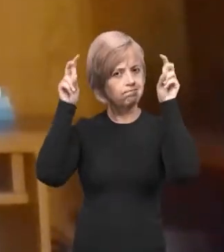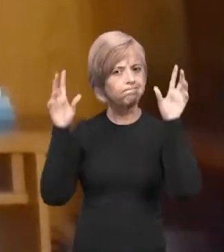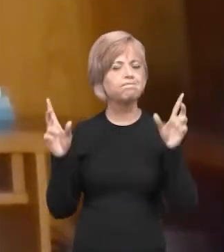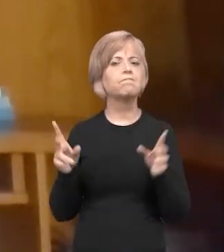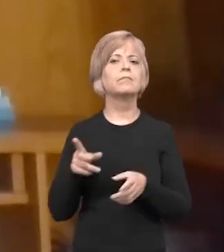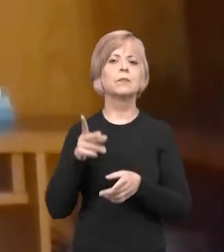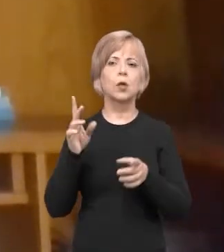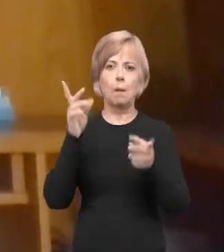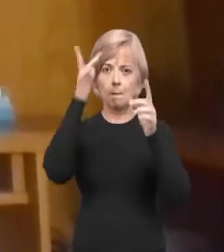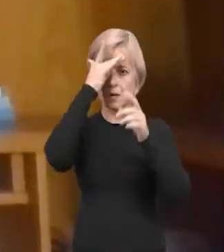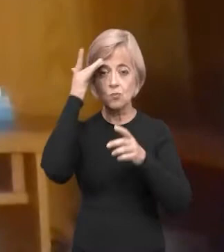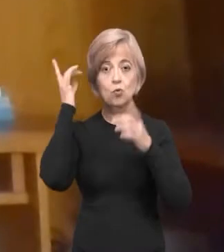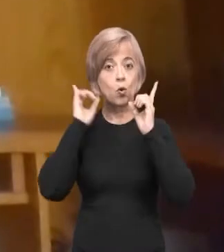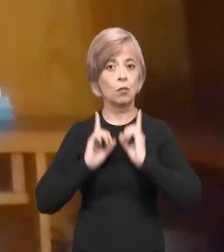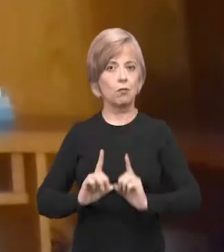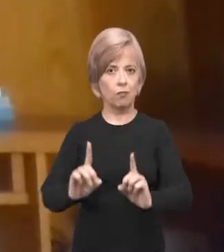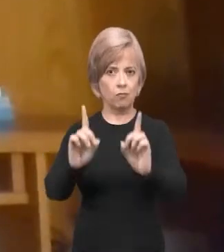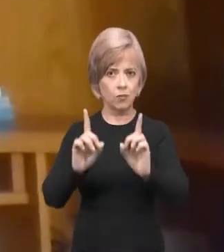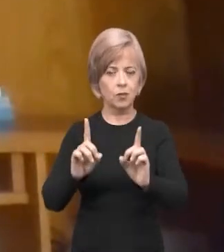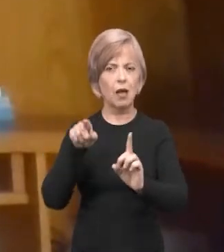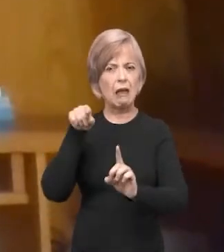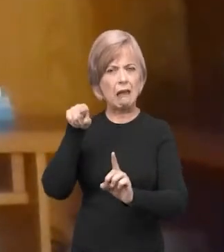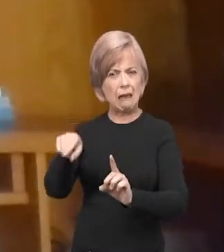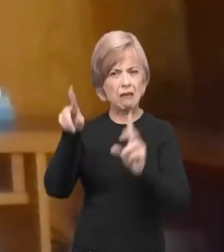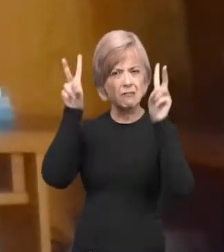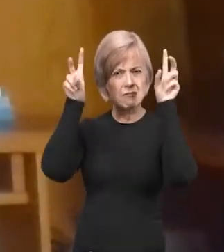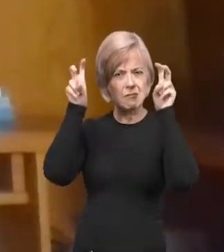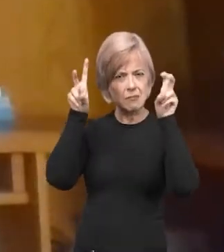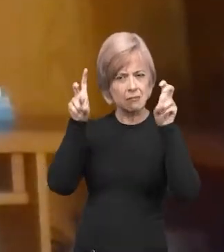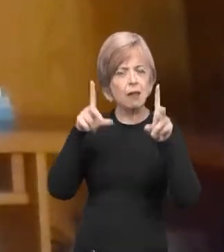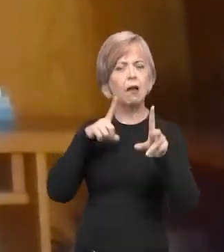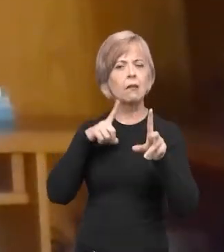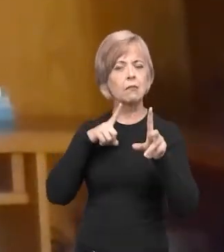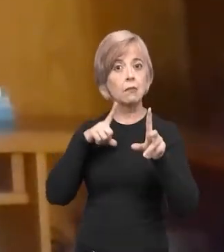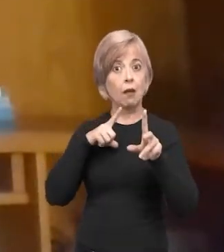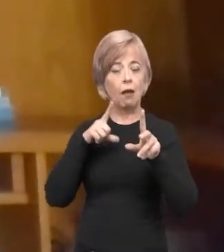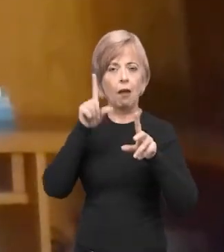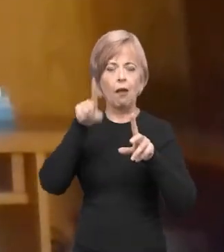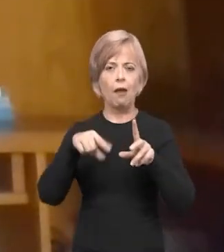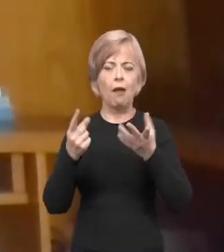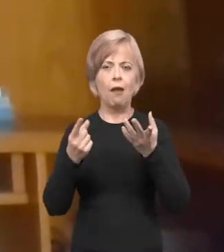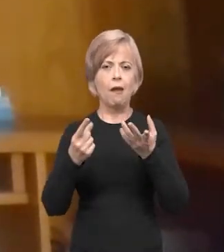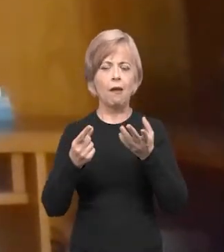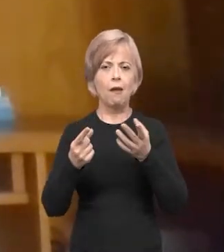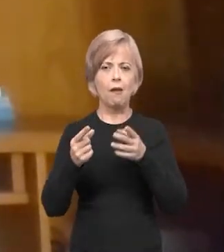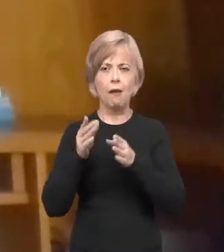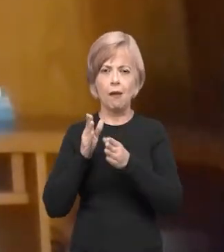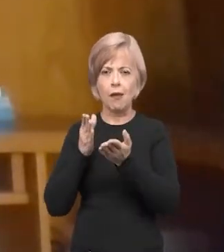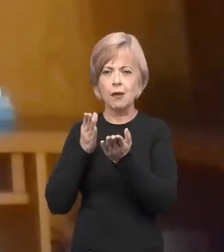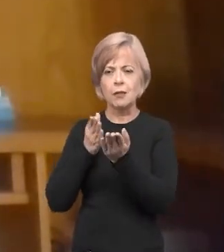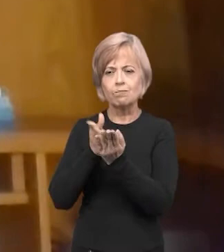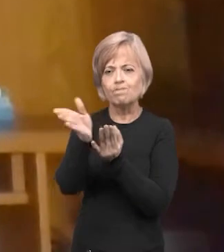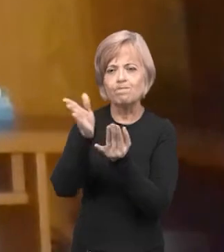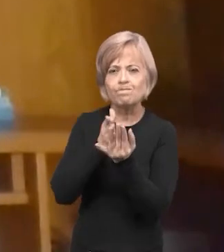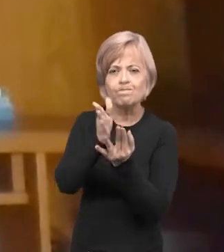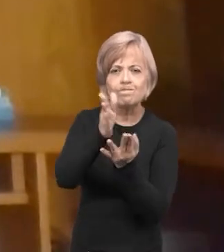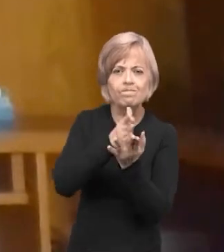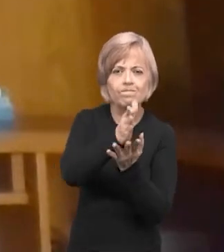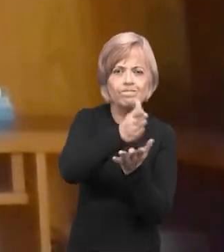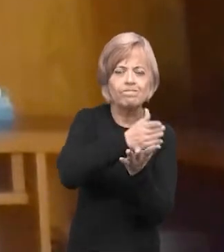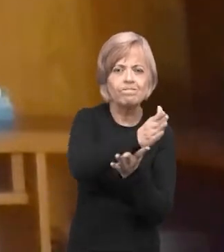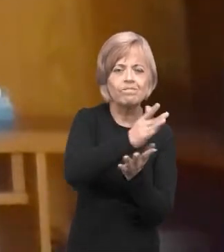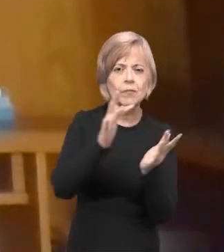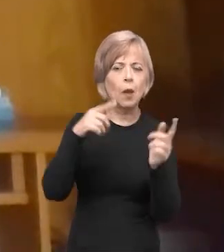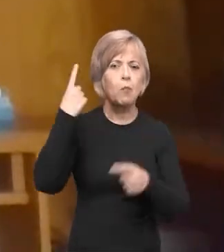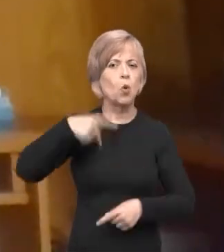com deficiência, porque essa matéria, ela é transversal a diferentes políticas, então a gente tem que estar o tempo